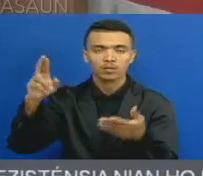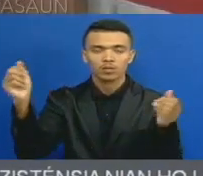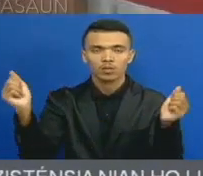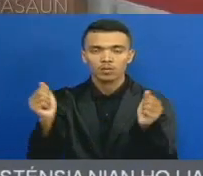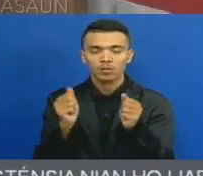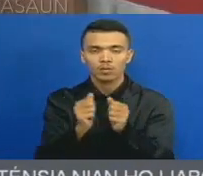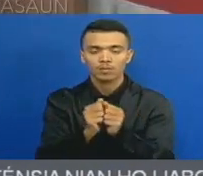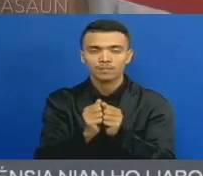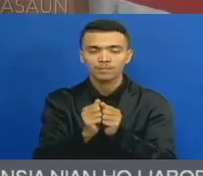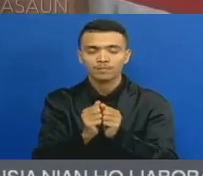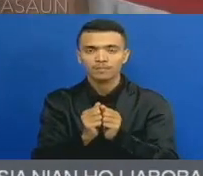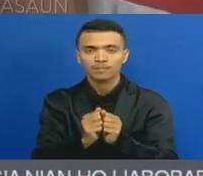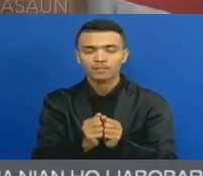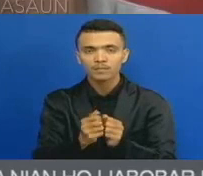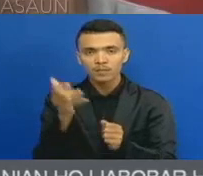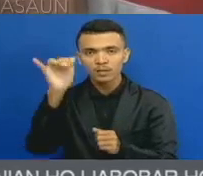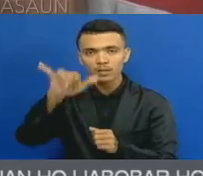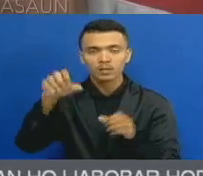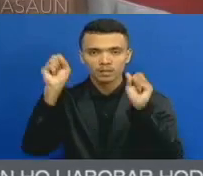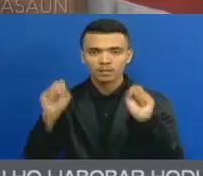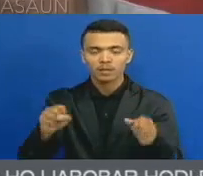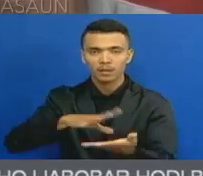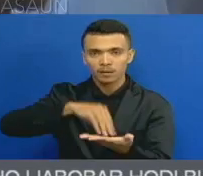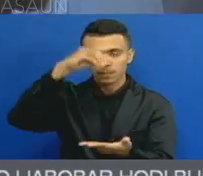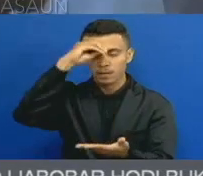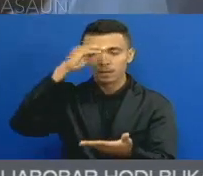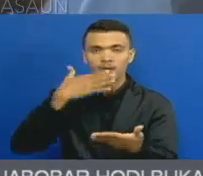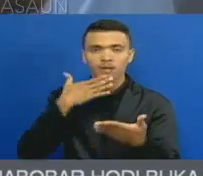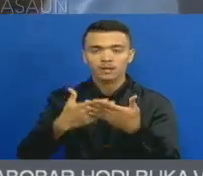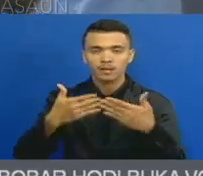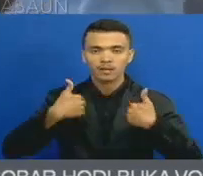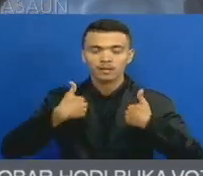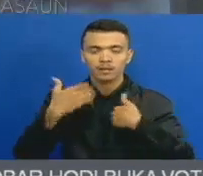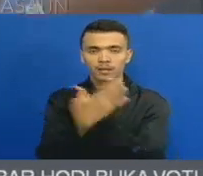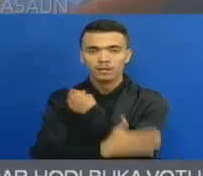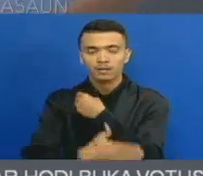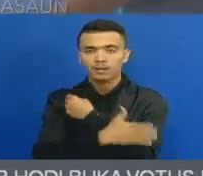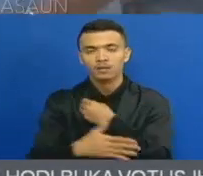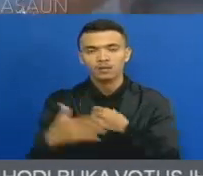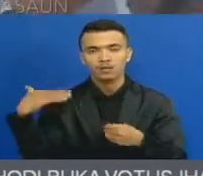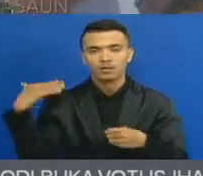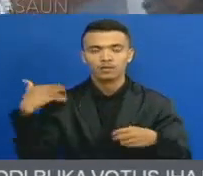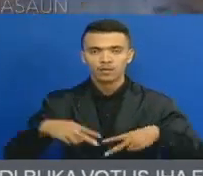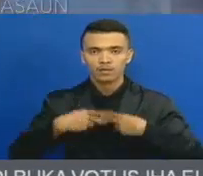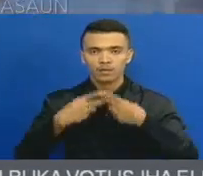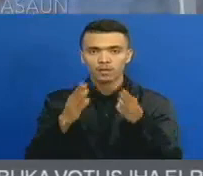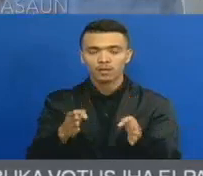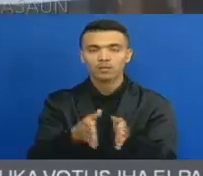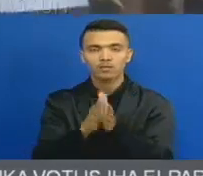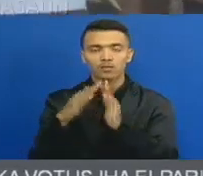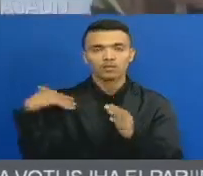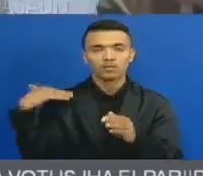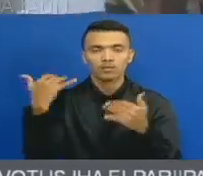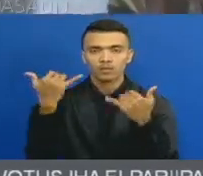Ou batir na B, se ir a ver aprender, dia que liu, para na sala. Juventude e Resistência Siramos Russo ba Jovem agora.